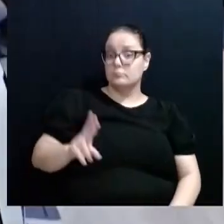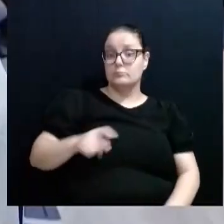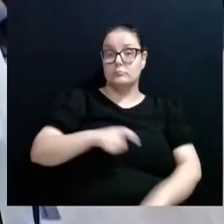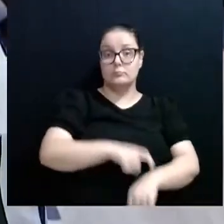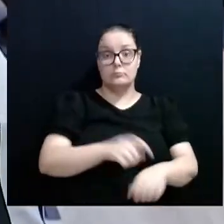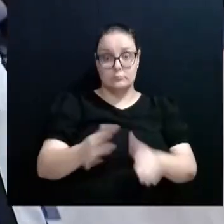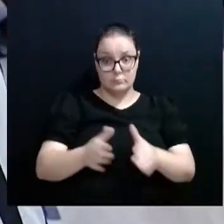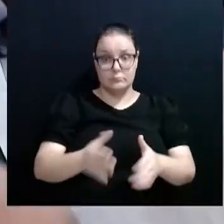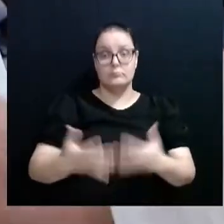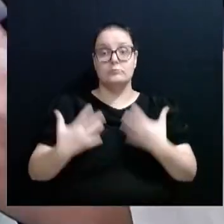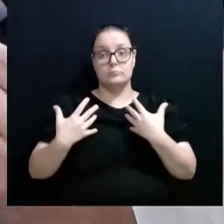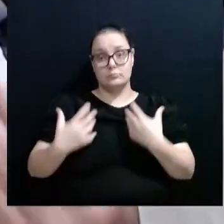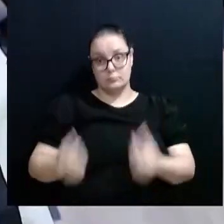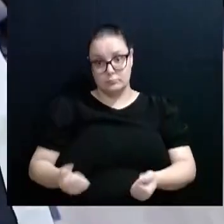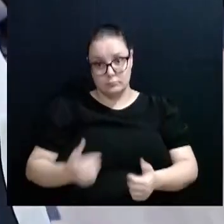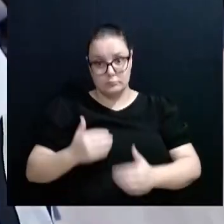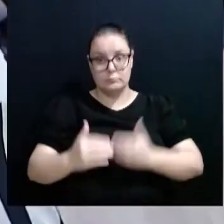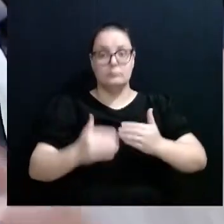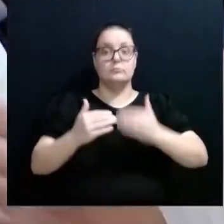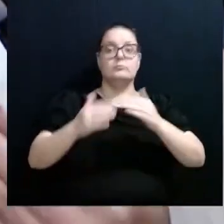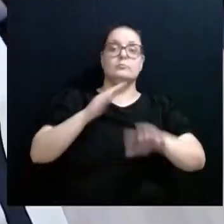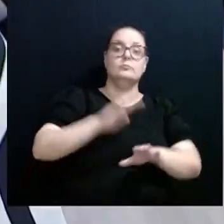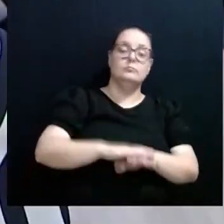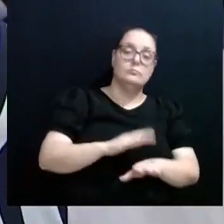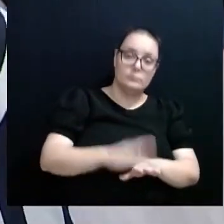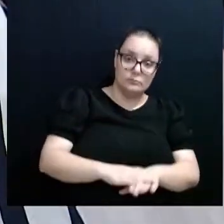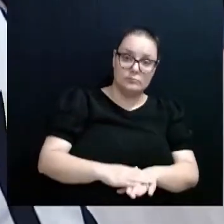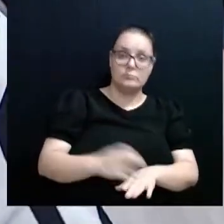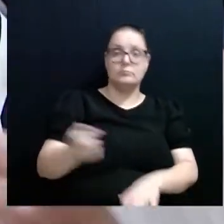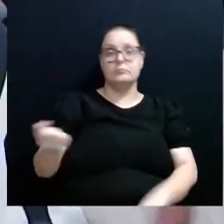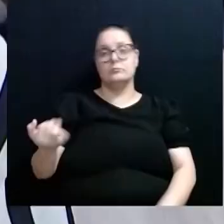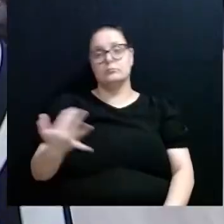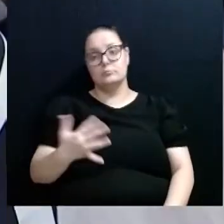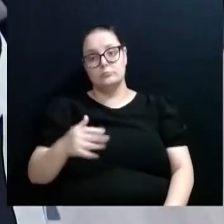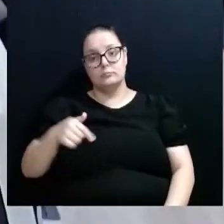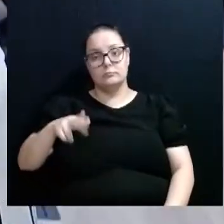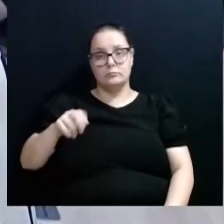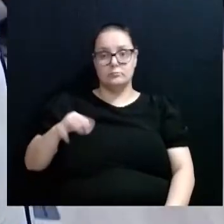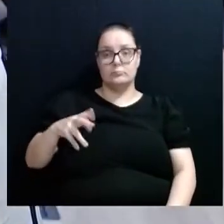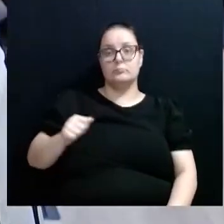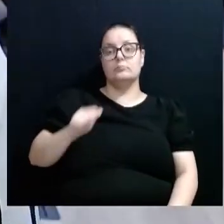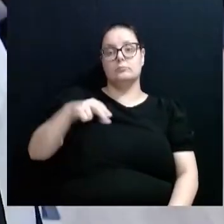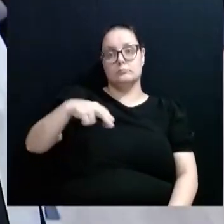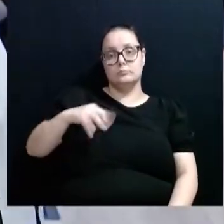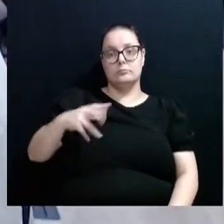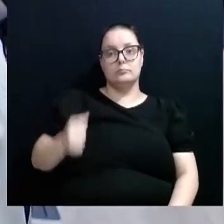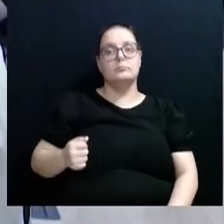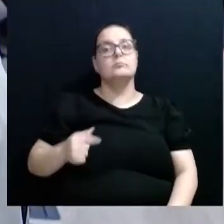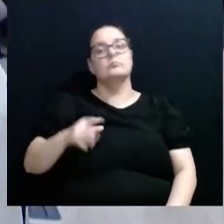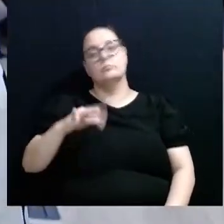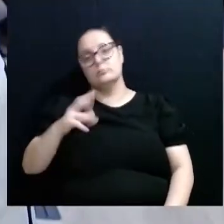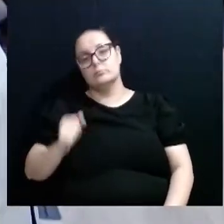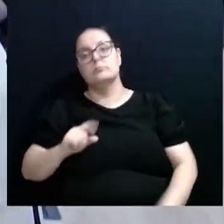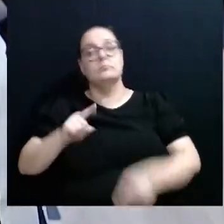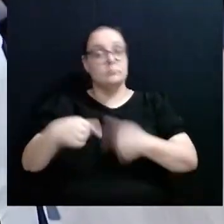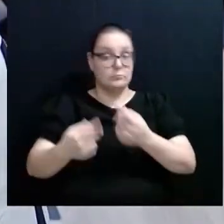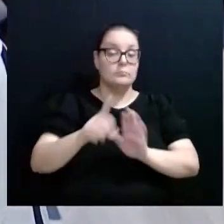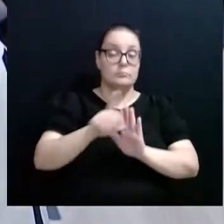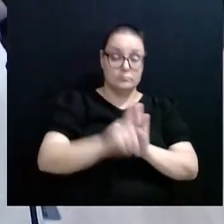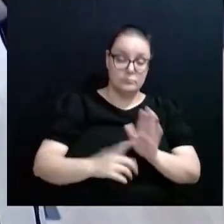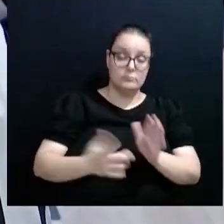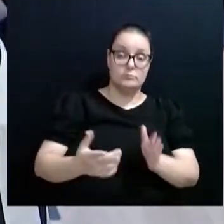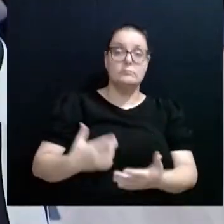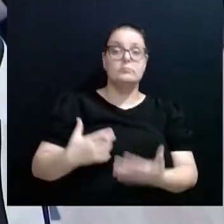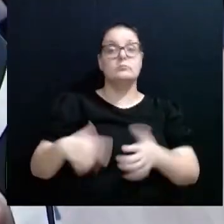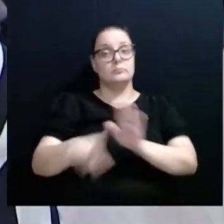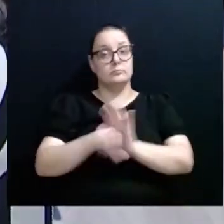de evolução funcional, para contagem de quinquênios, anuênios, licença-prêmio, sexta-parte, entre outros direitos, a lei sancionada também